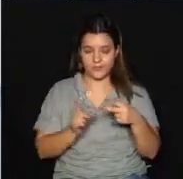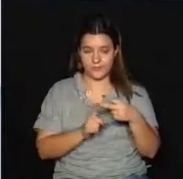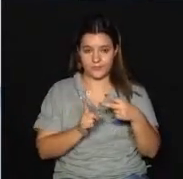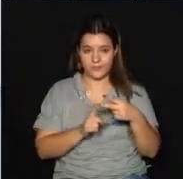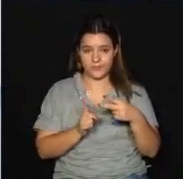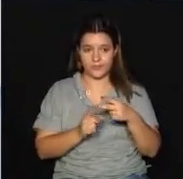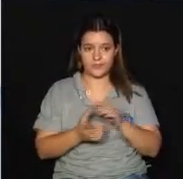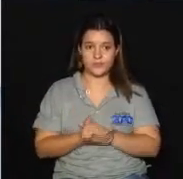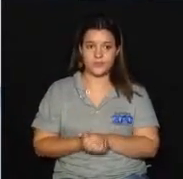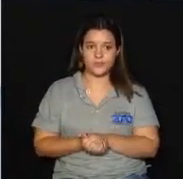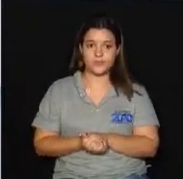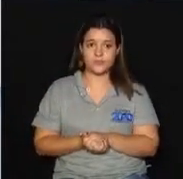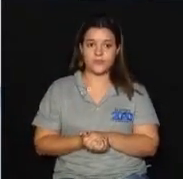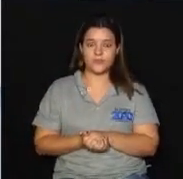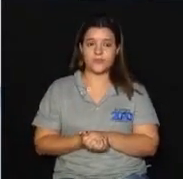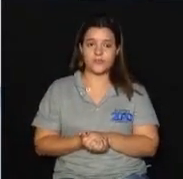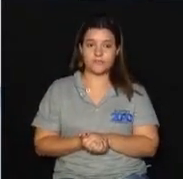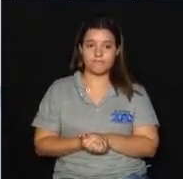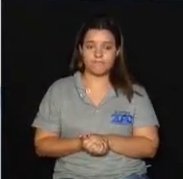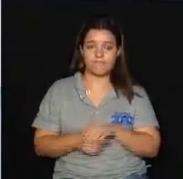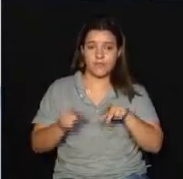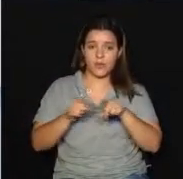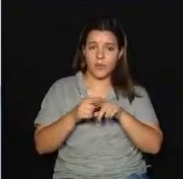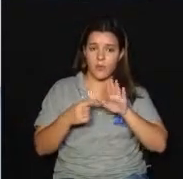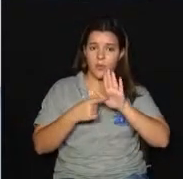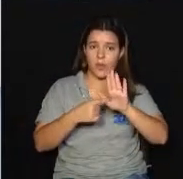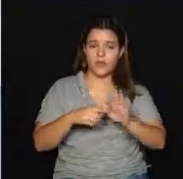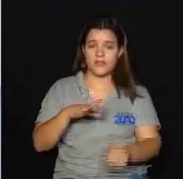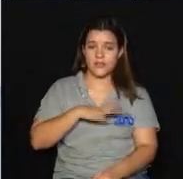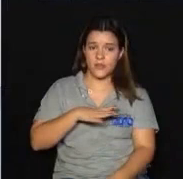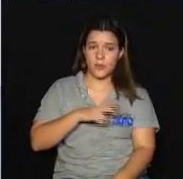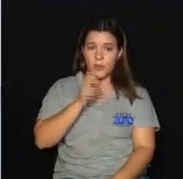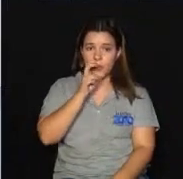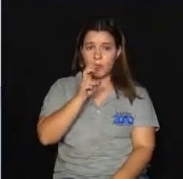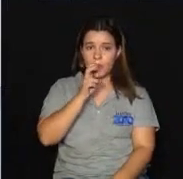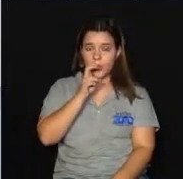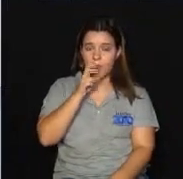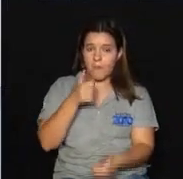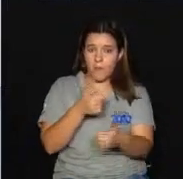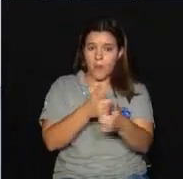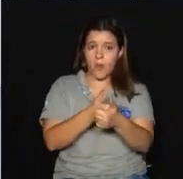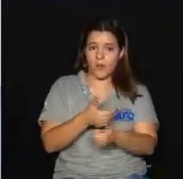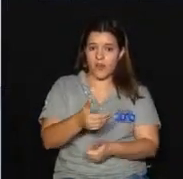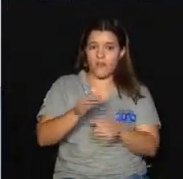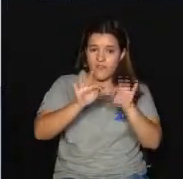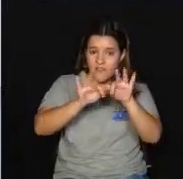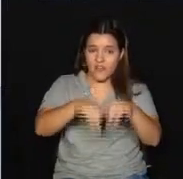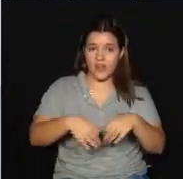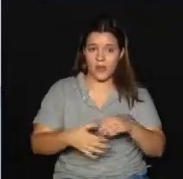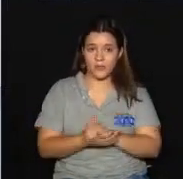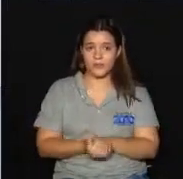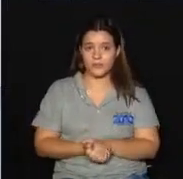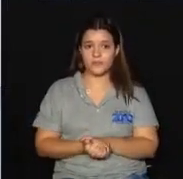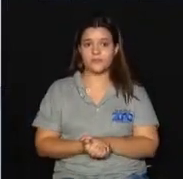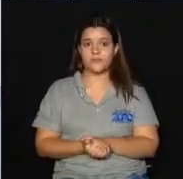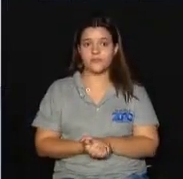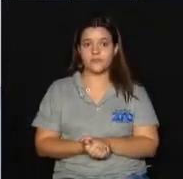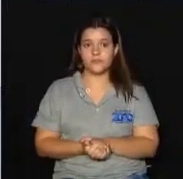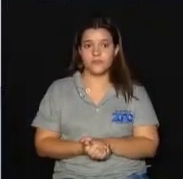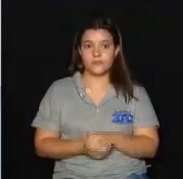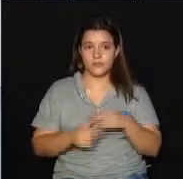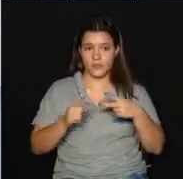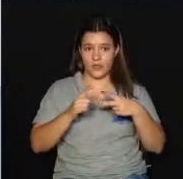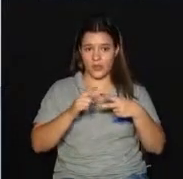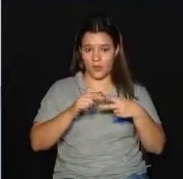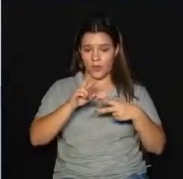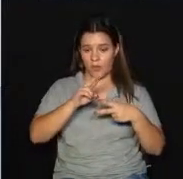90.065 votos. Atualização também na cidade de Sorocaba, muito próxima de ter um resultado.